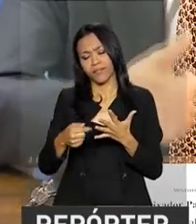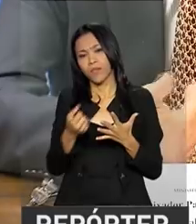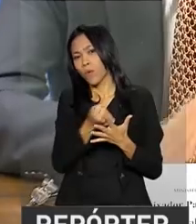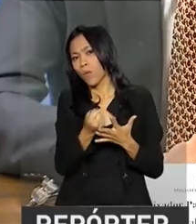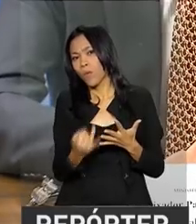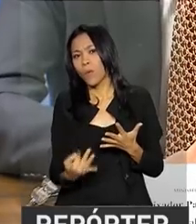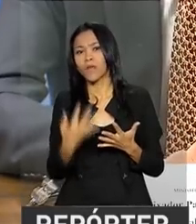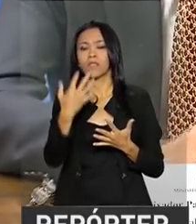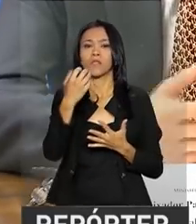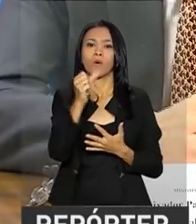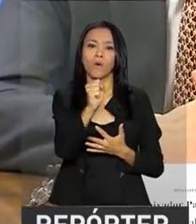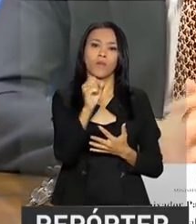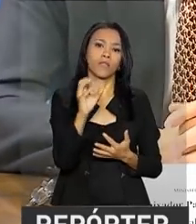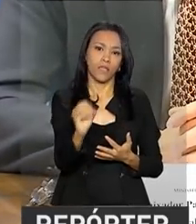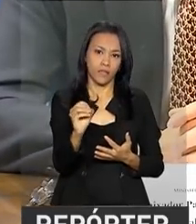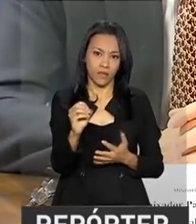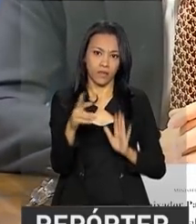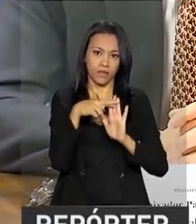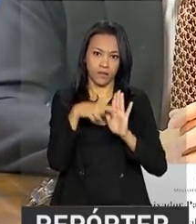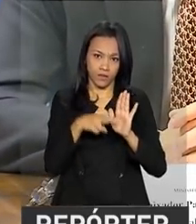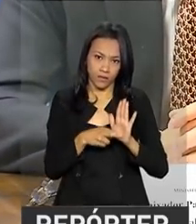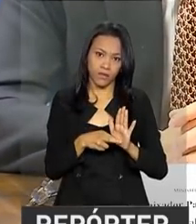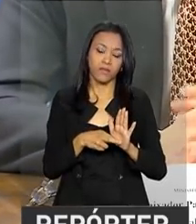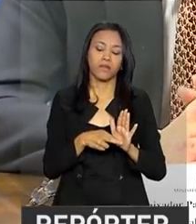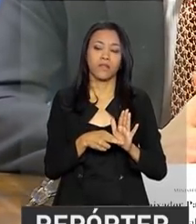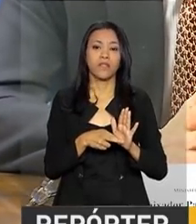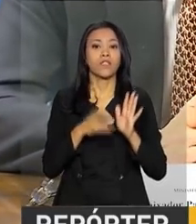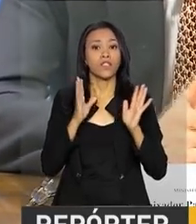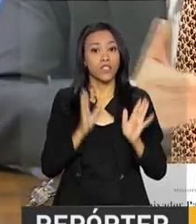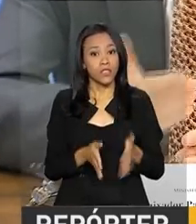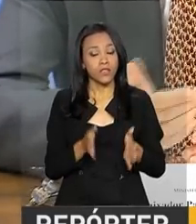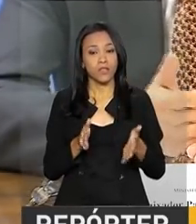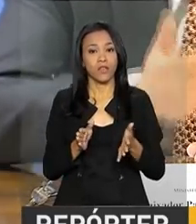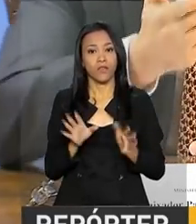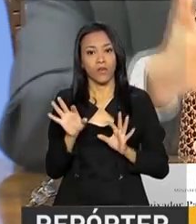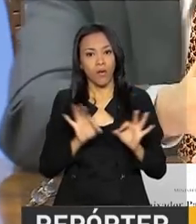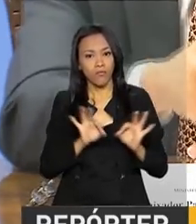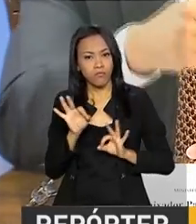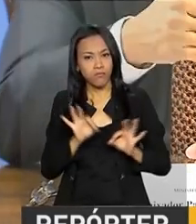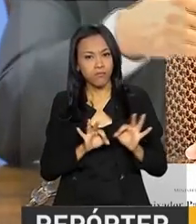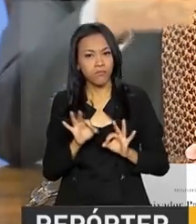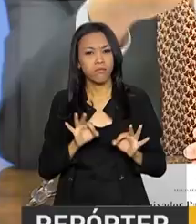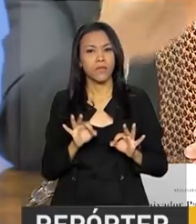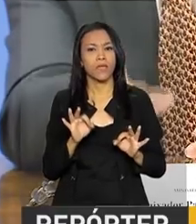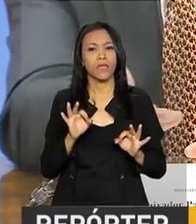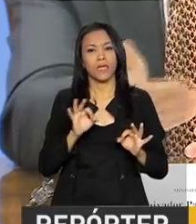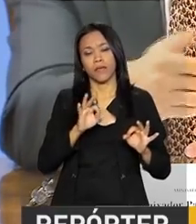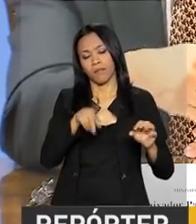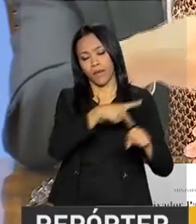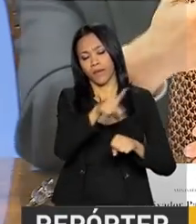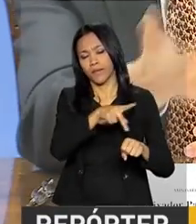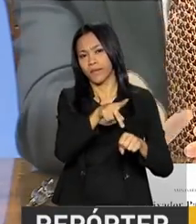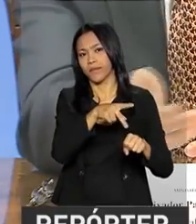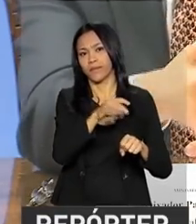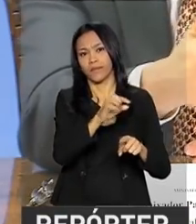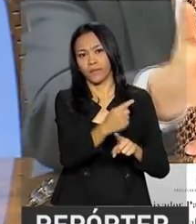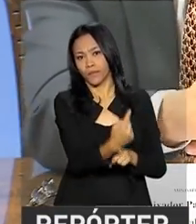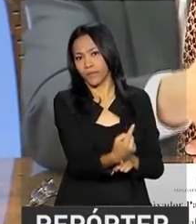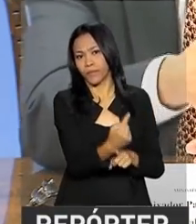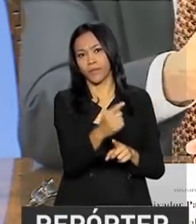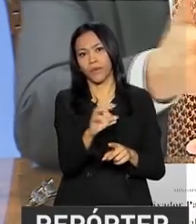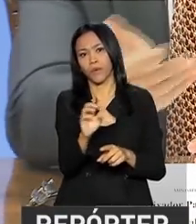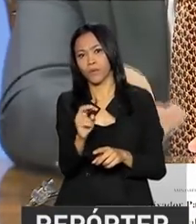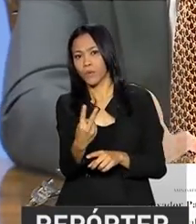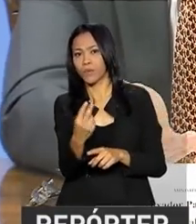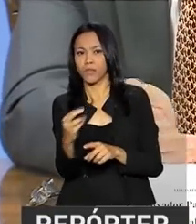restritivas ao comércio que foram identificadas tanto países individuais o como em dois